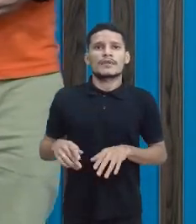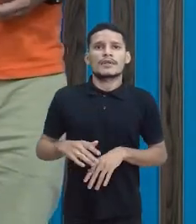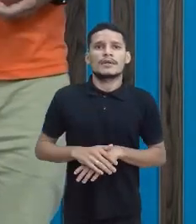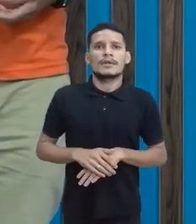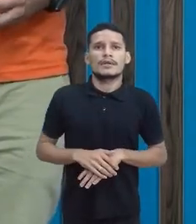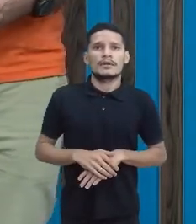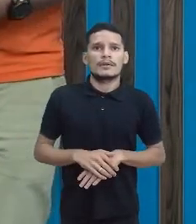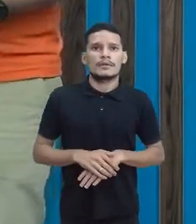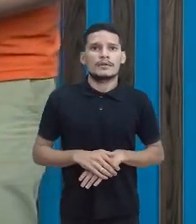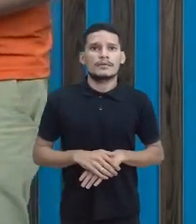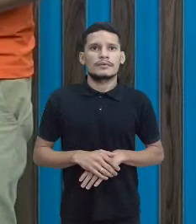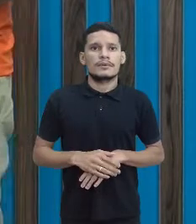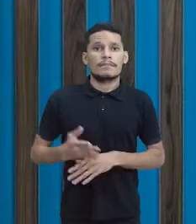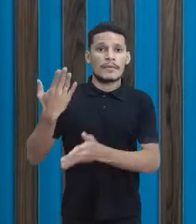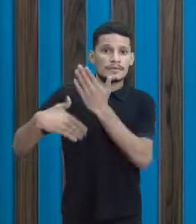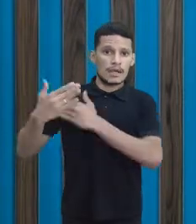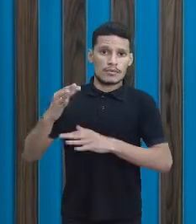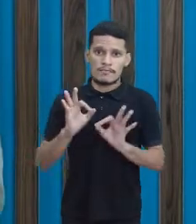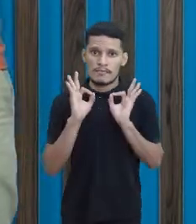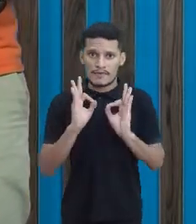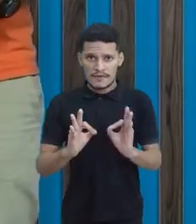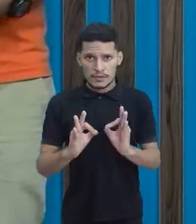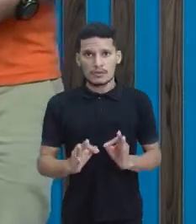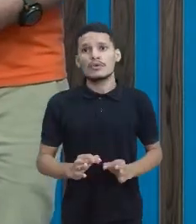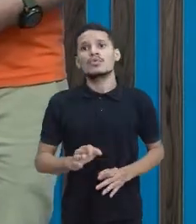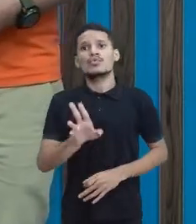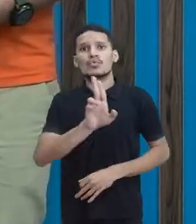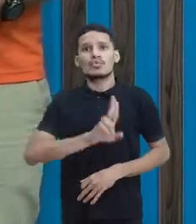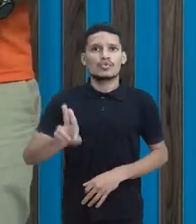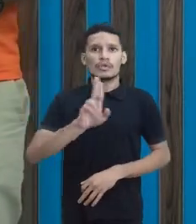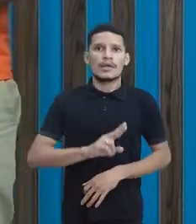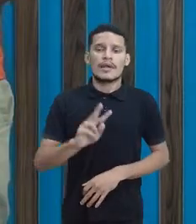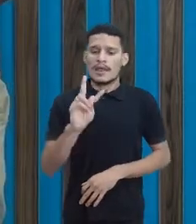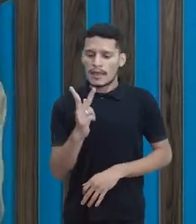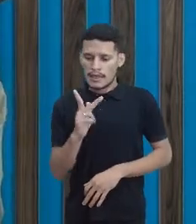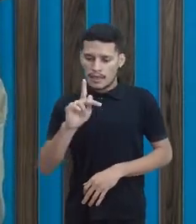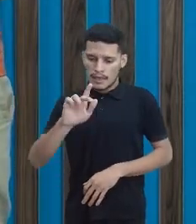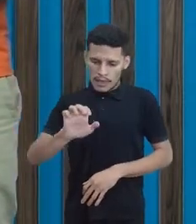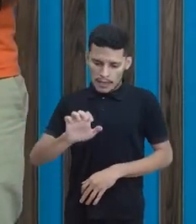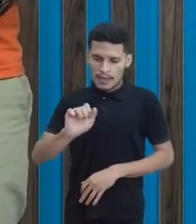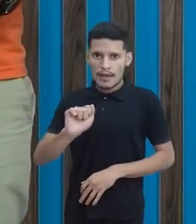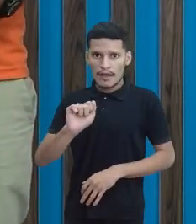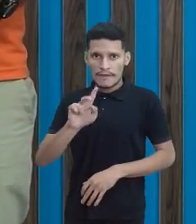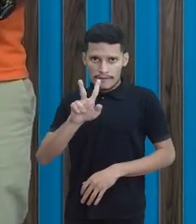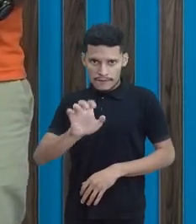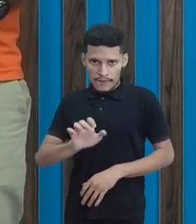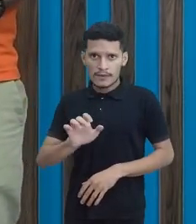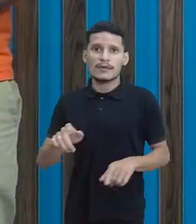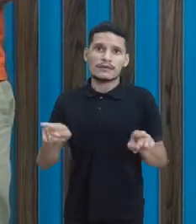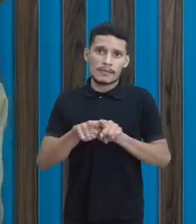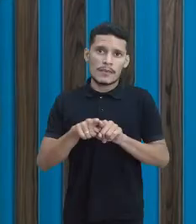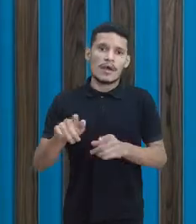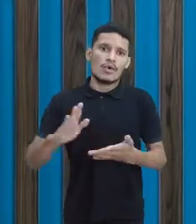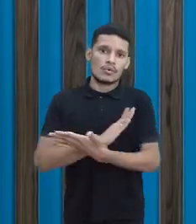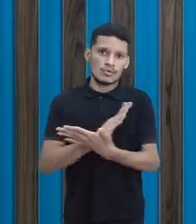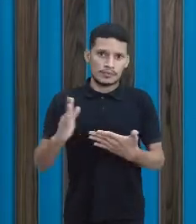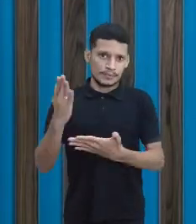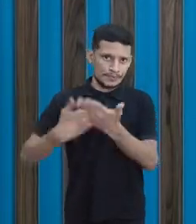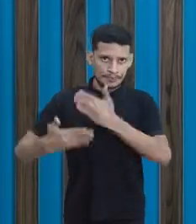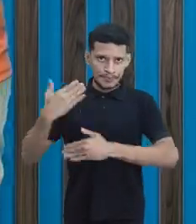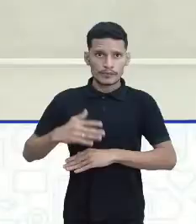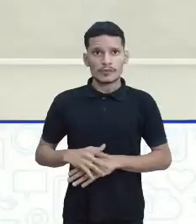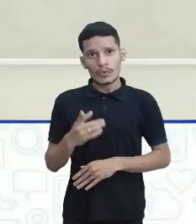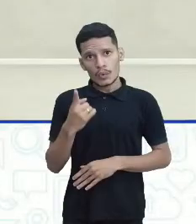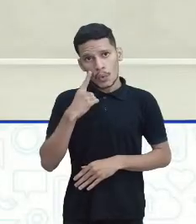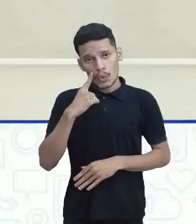do perfect vai usar o verbo have como auxiliar e o verbo principal no particípio passado, tá? Observamos aí